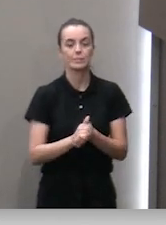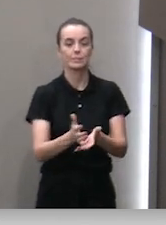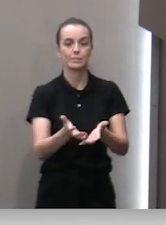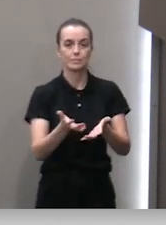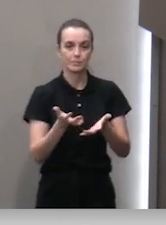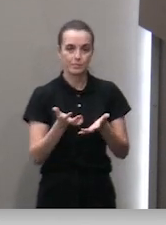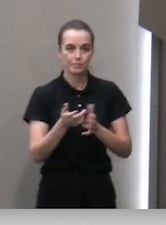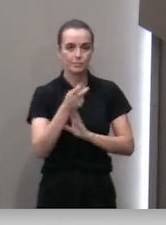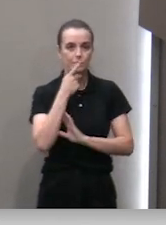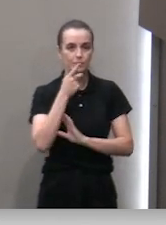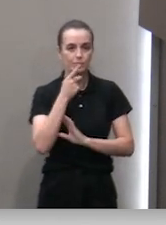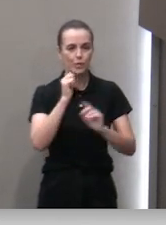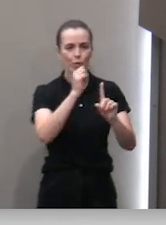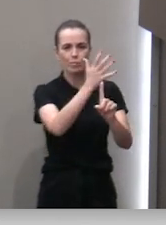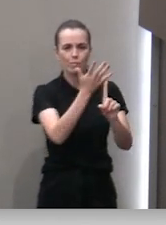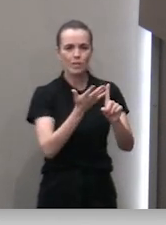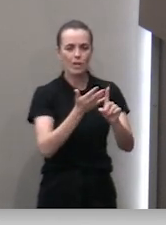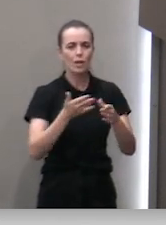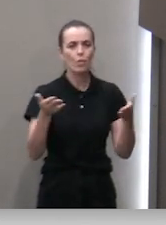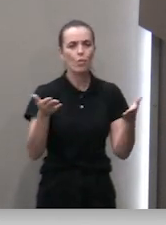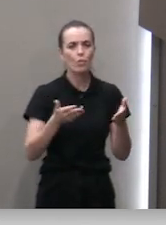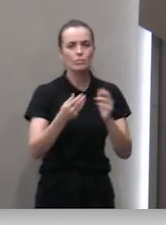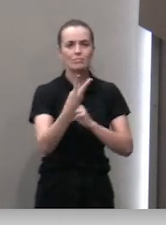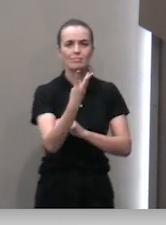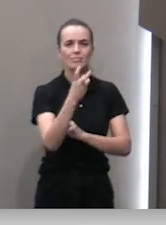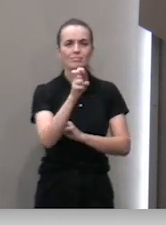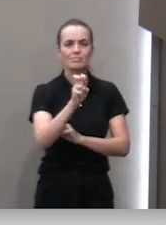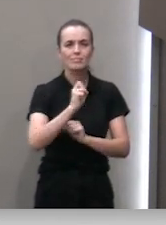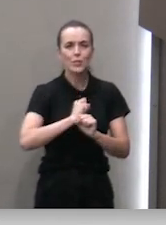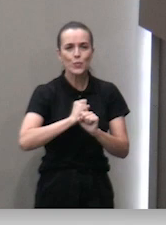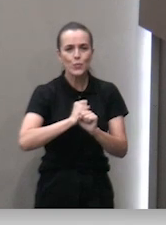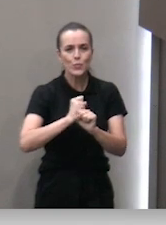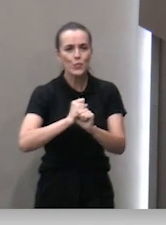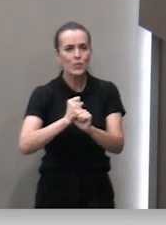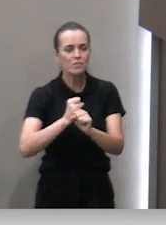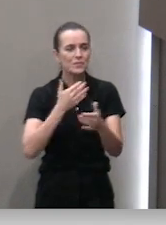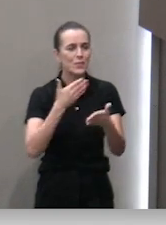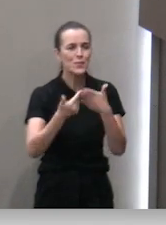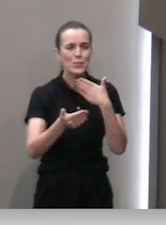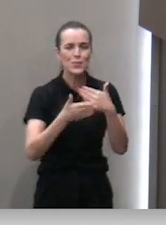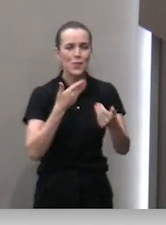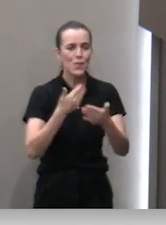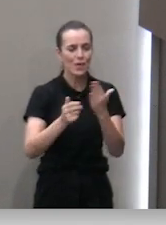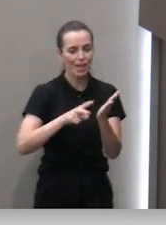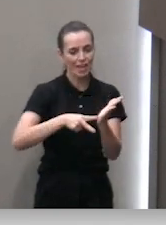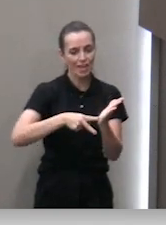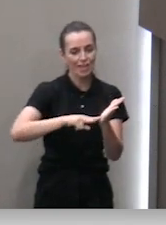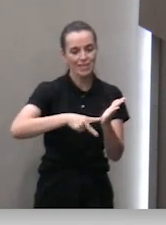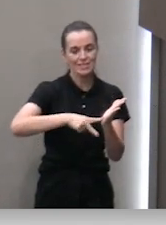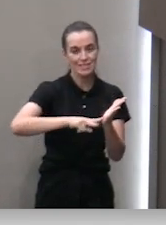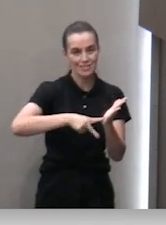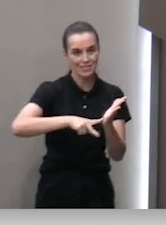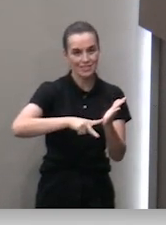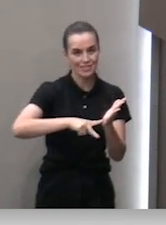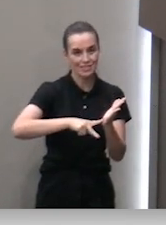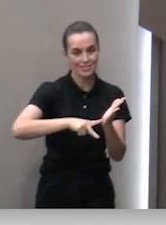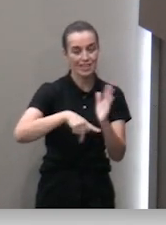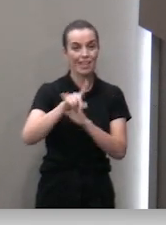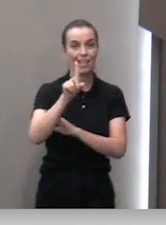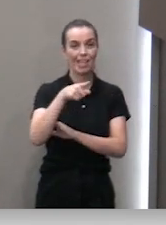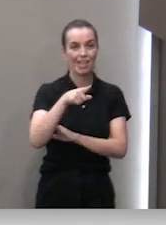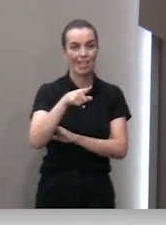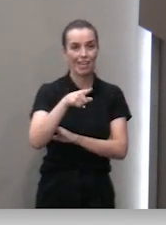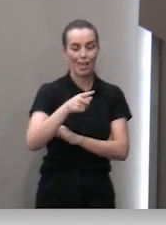que homenagear hoje 35 anos de qualquer sindicato já é uma